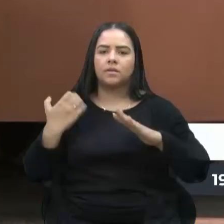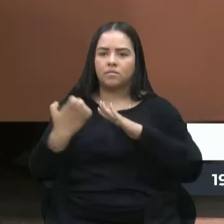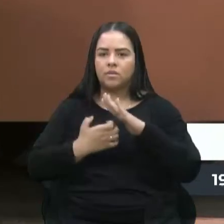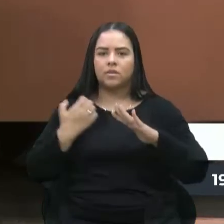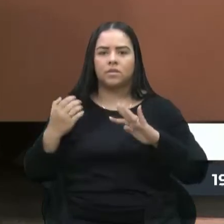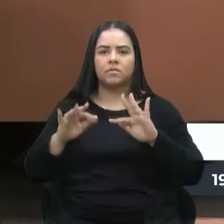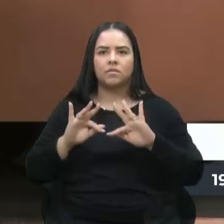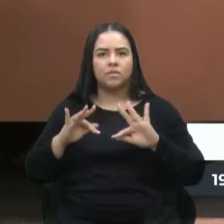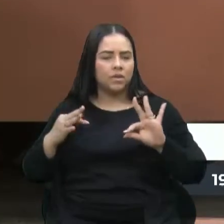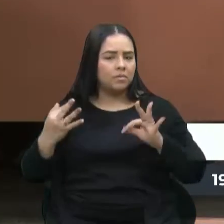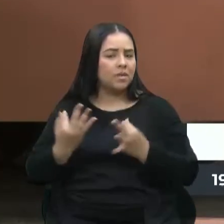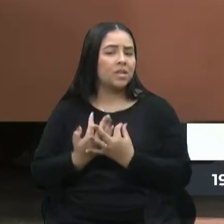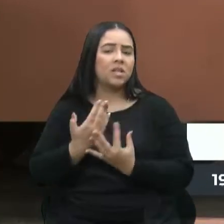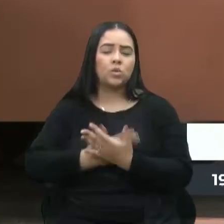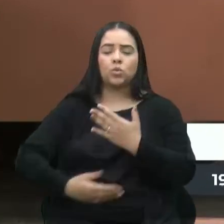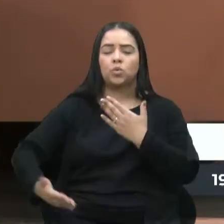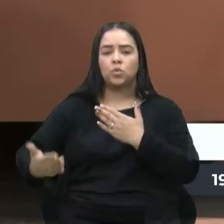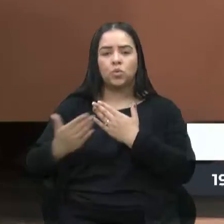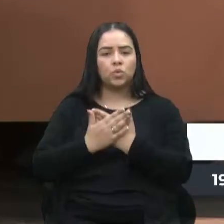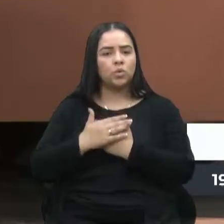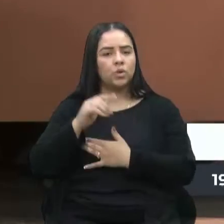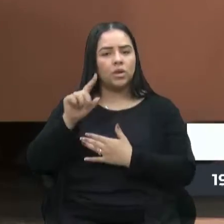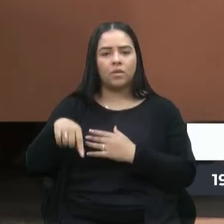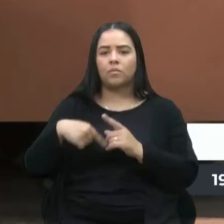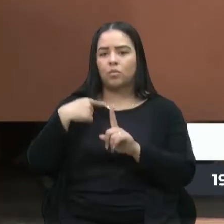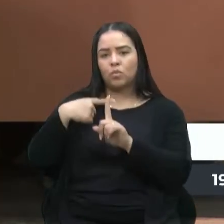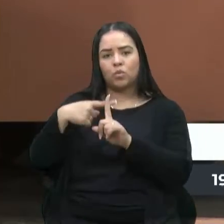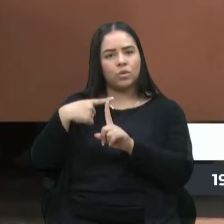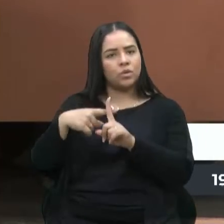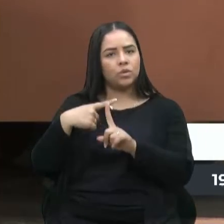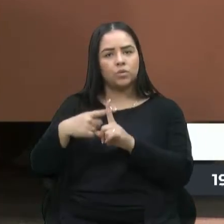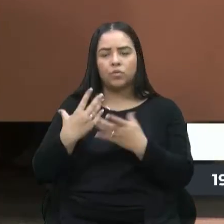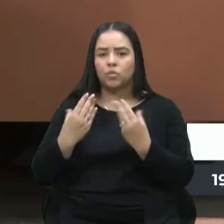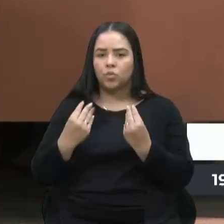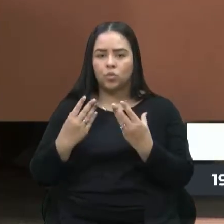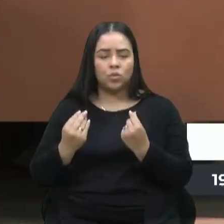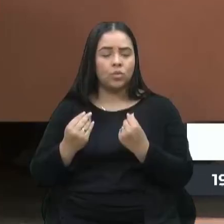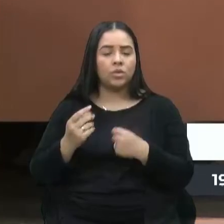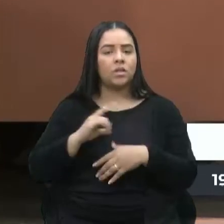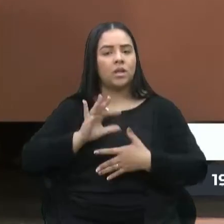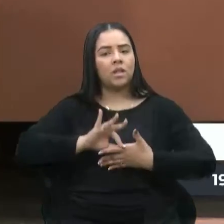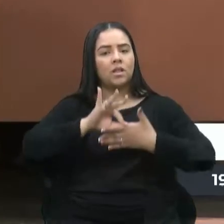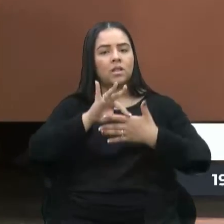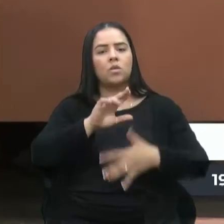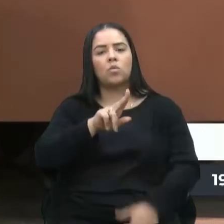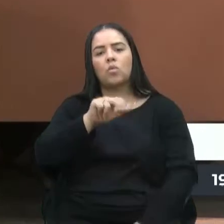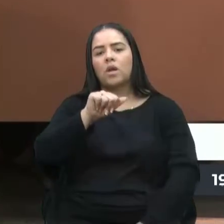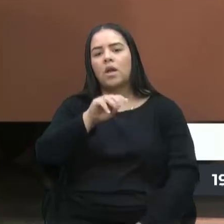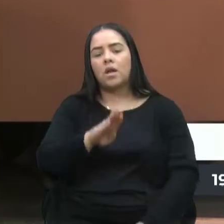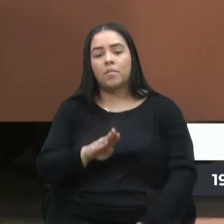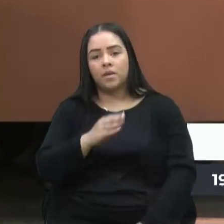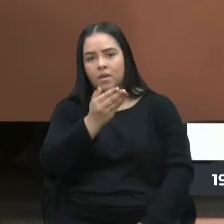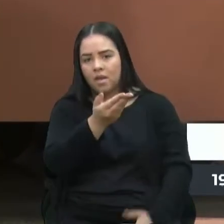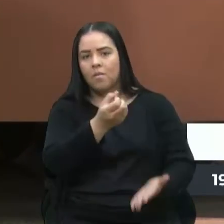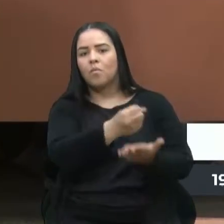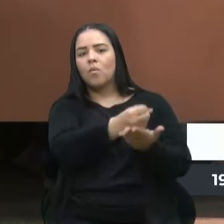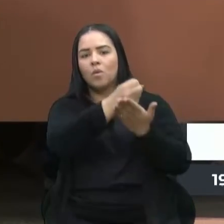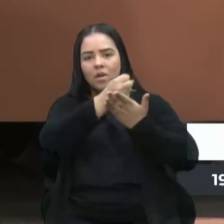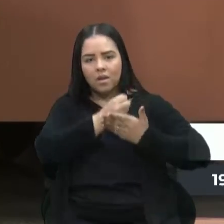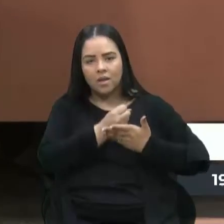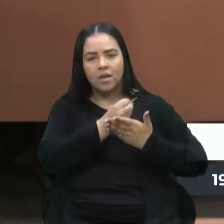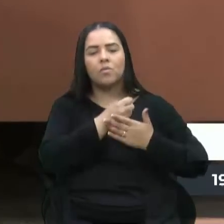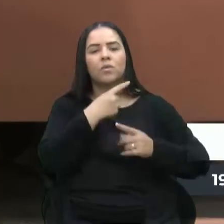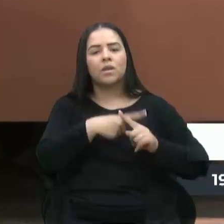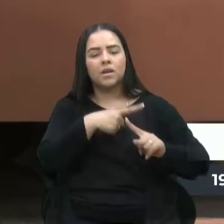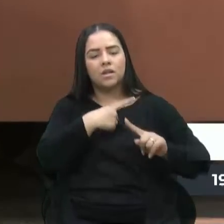familiar enfim O resultado é extremamente positivo liderado pela OAB que tem dado um grande apoio este movimento